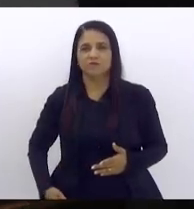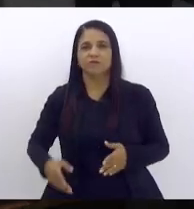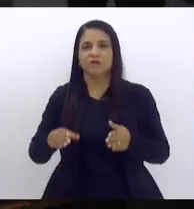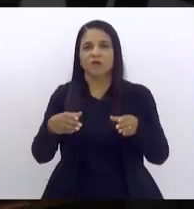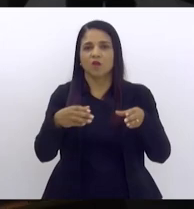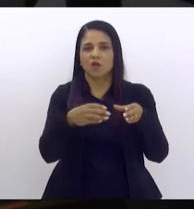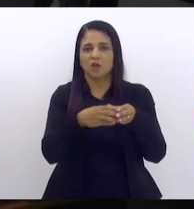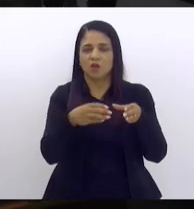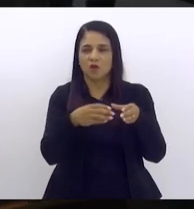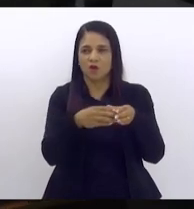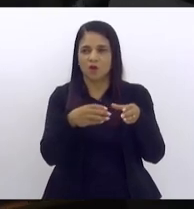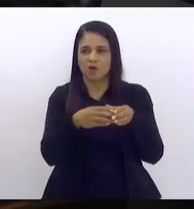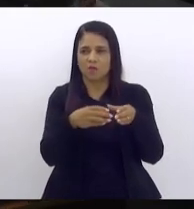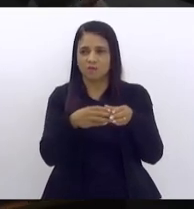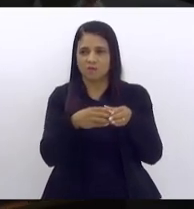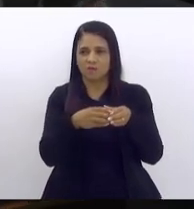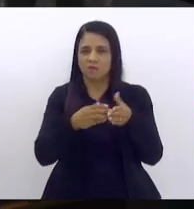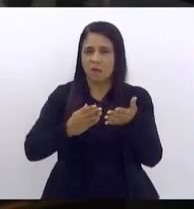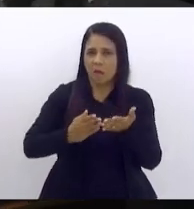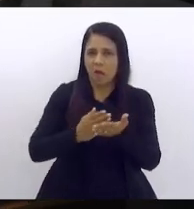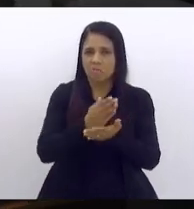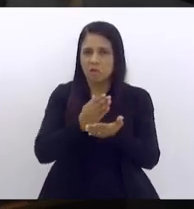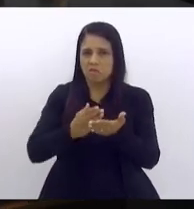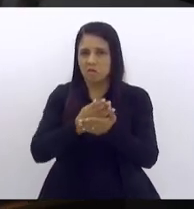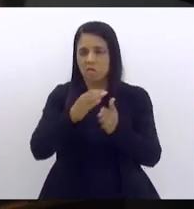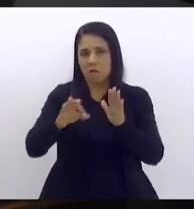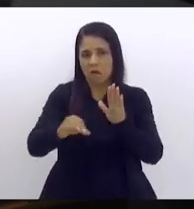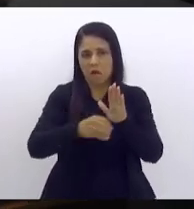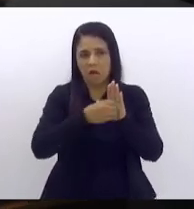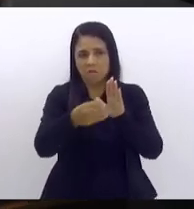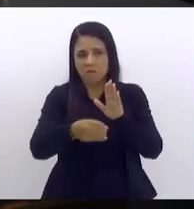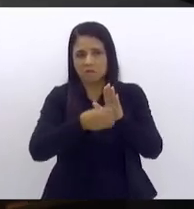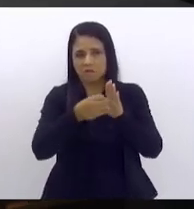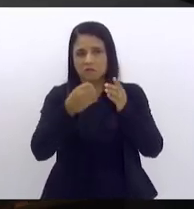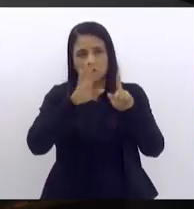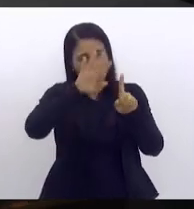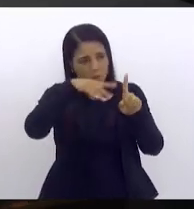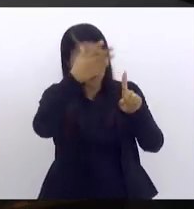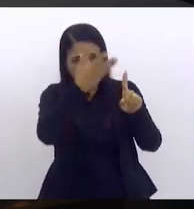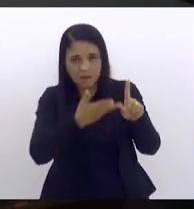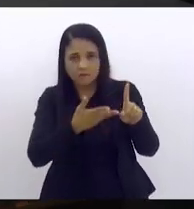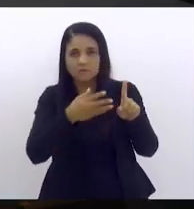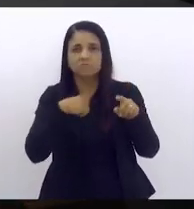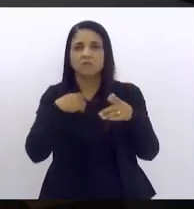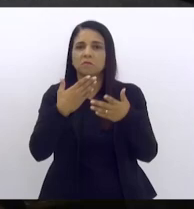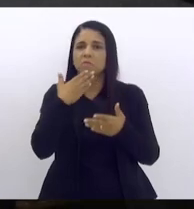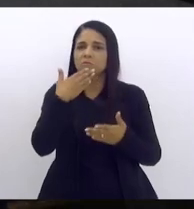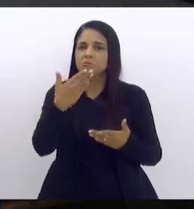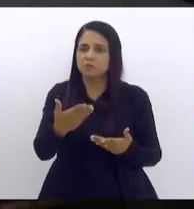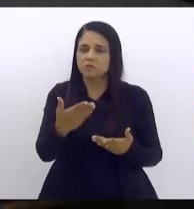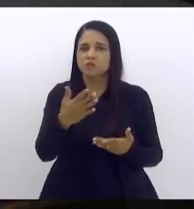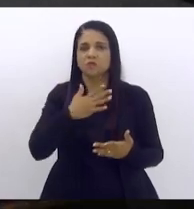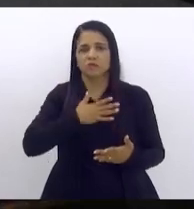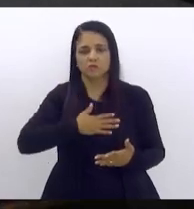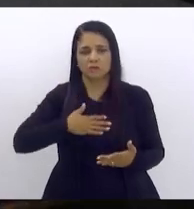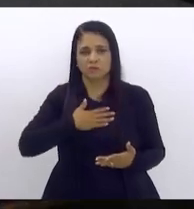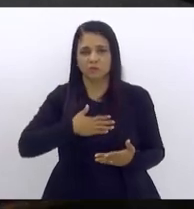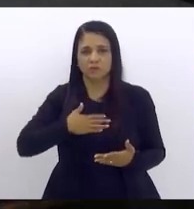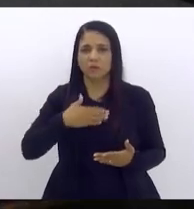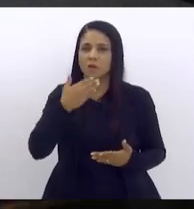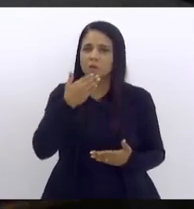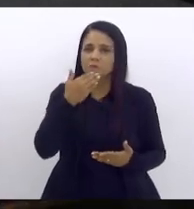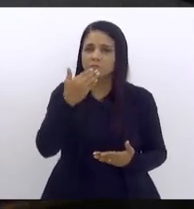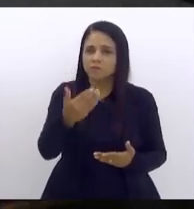comissão dessa casa vem aprovando diversos pareceres nas homenagens. Eu gostaria de pedir, presidente, se é possível pedir